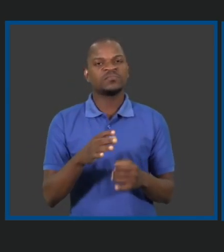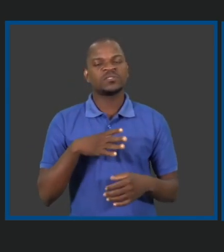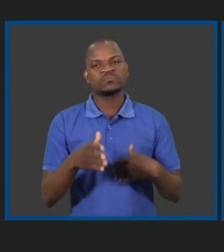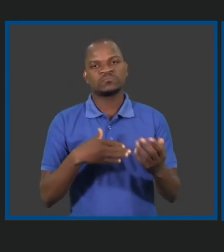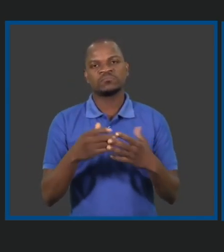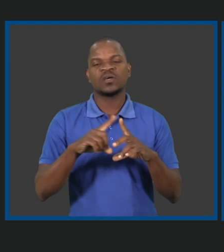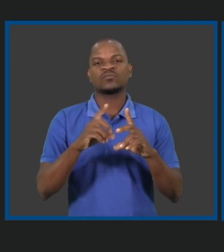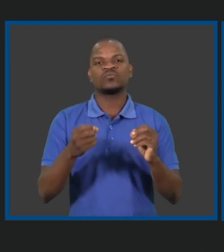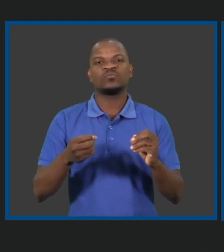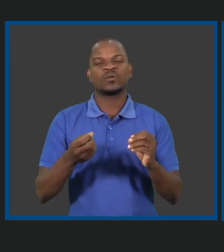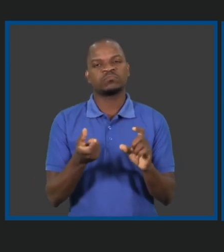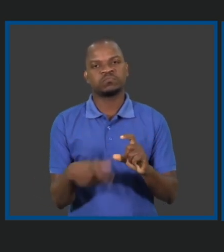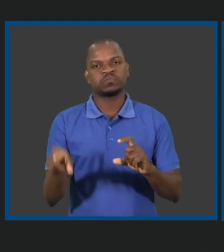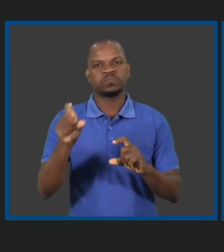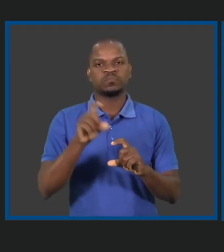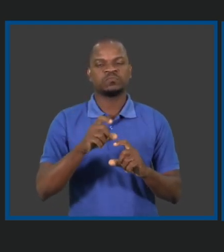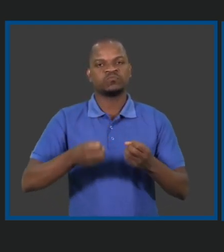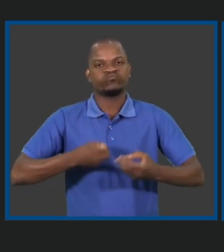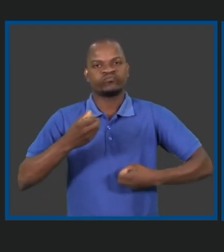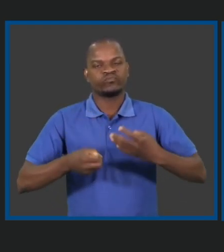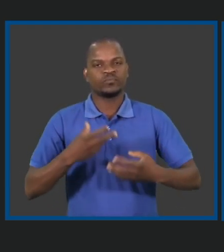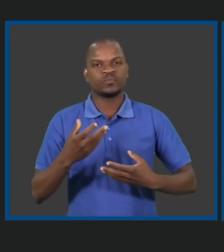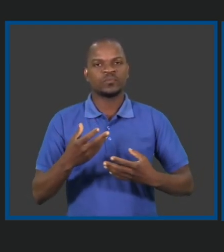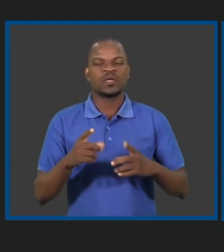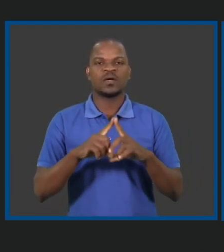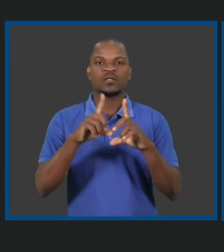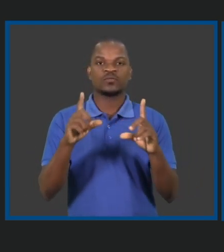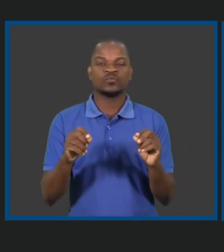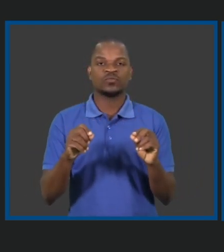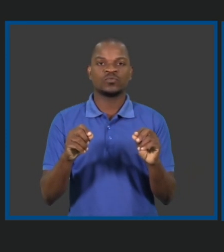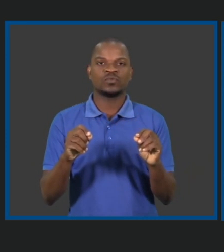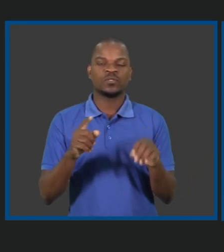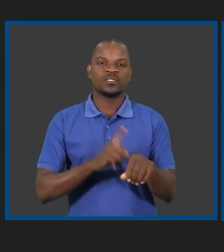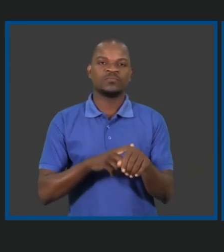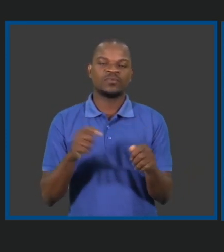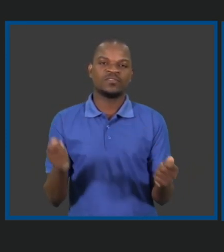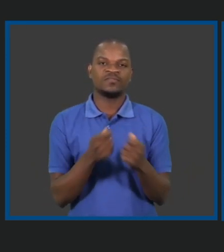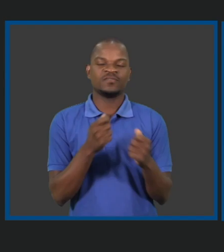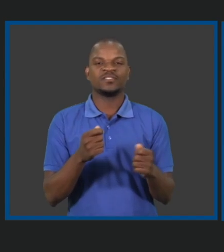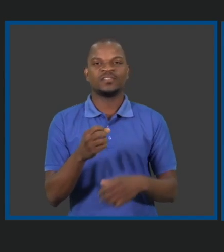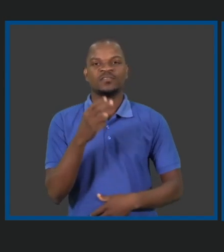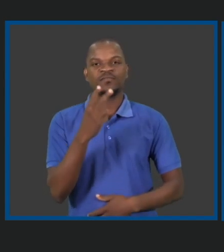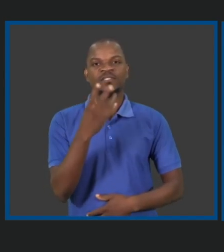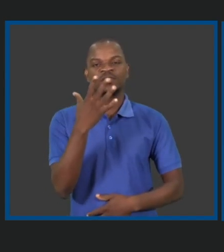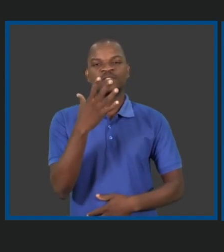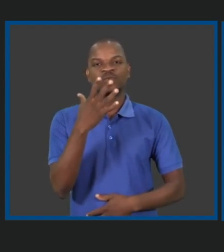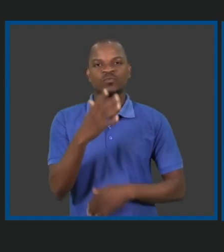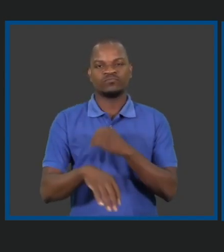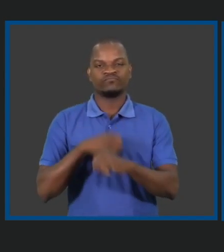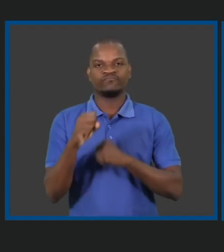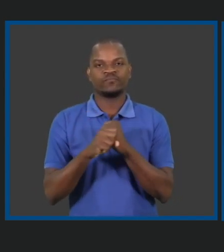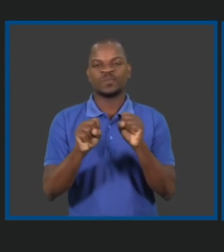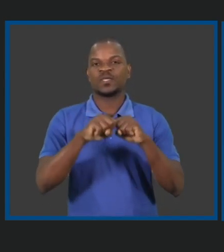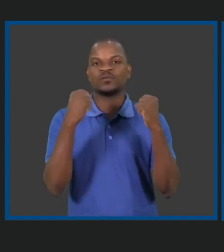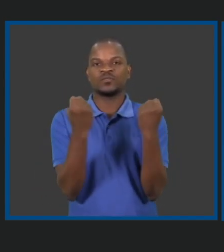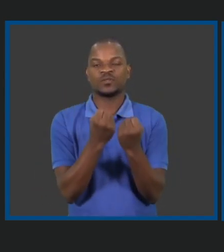na expectividade mesmo dos 25 anos da CAM como disse naquela sua questão os desafios que nós